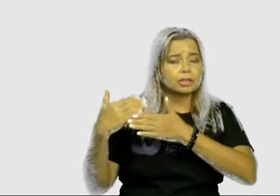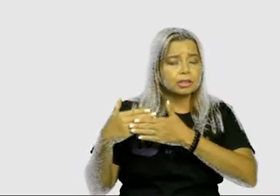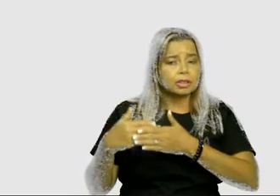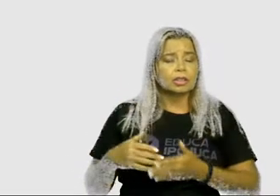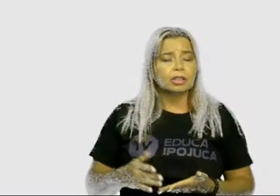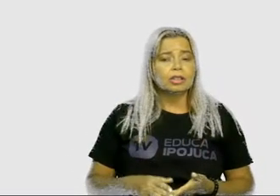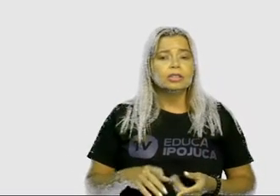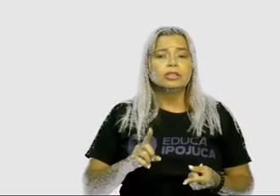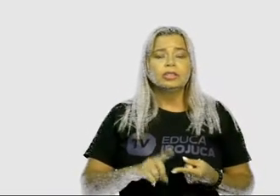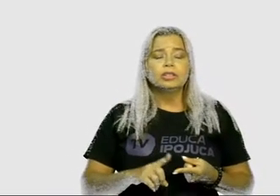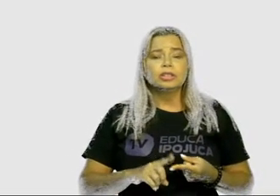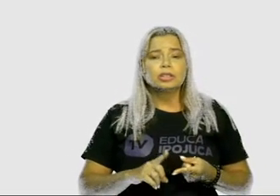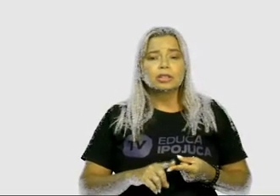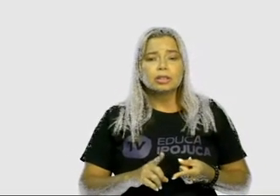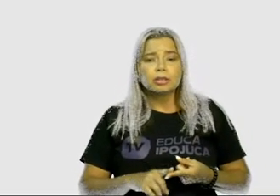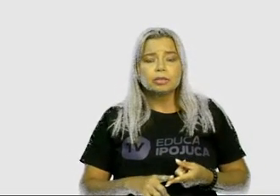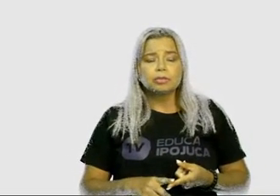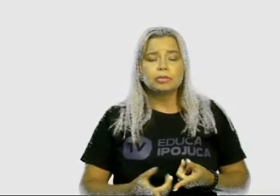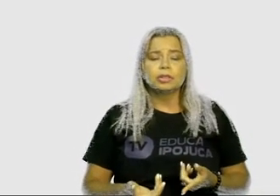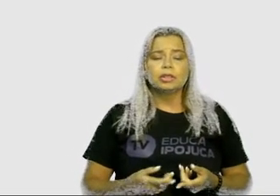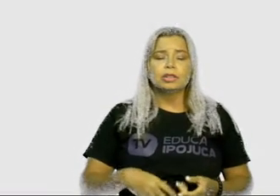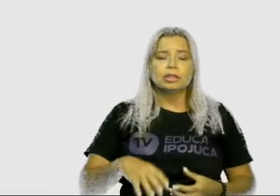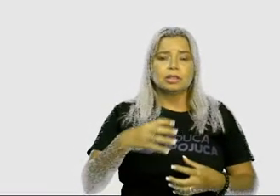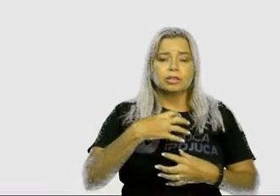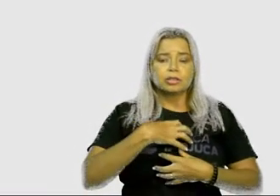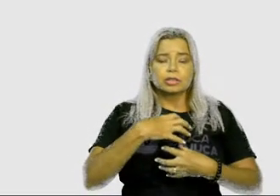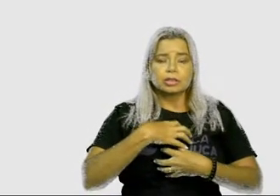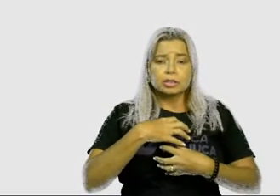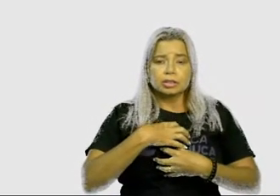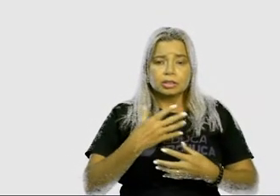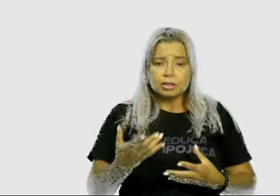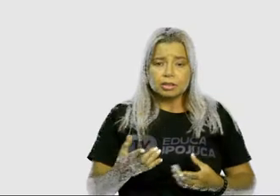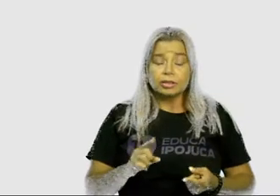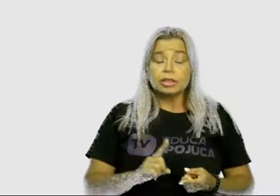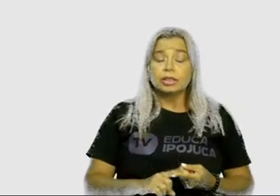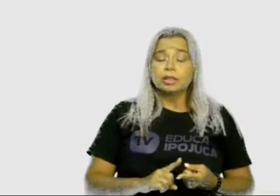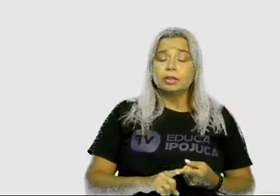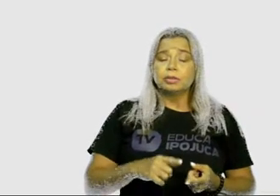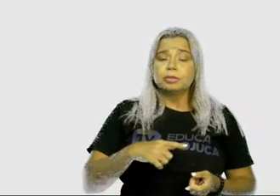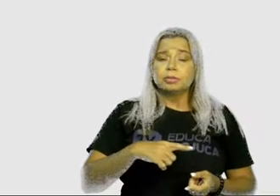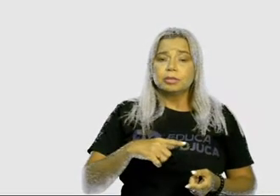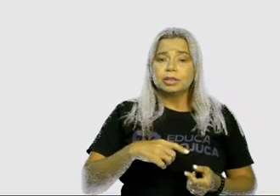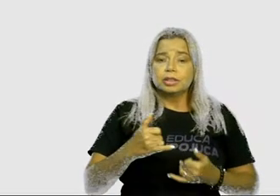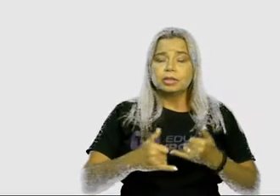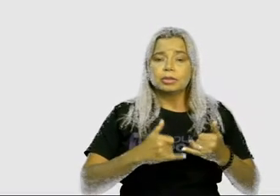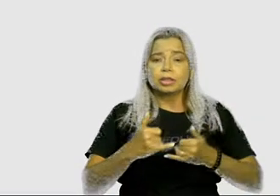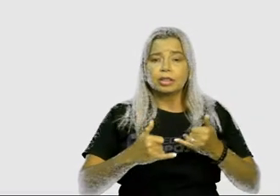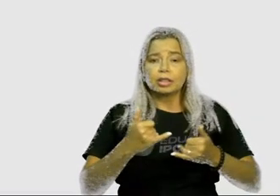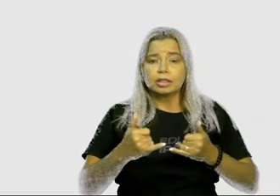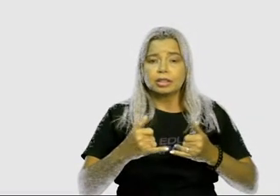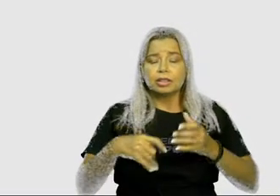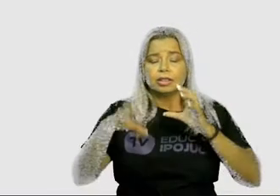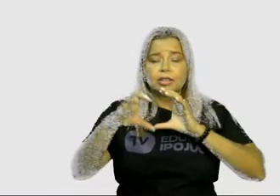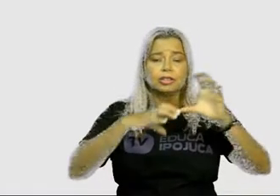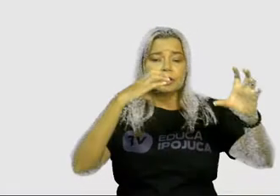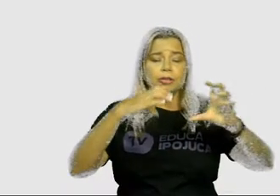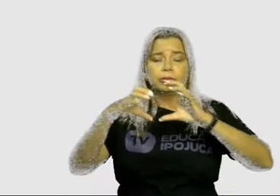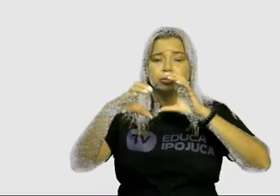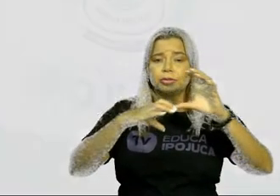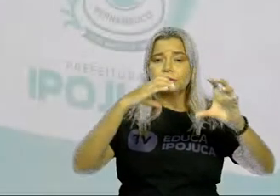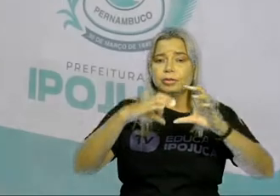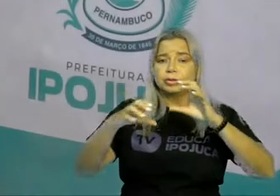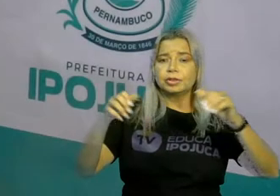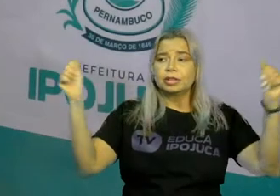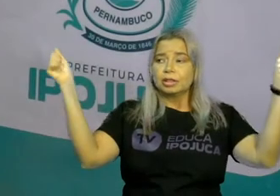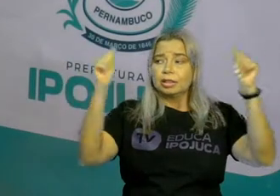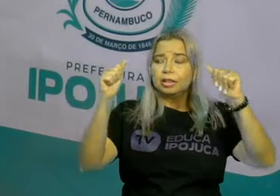sensoriais, percepções. Oferecidas em formas de cantigas, cirandas, artes, jogos